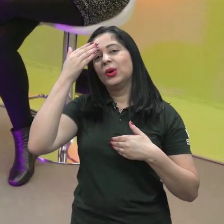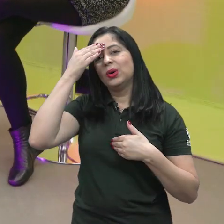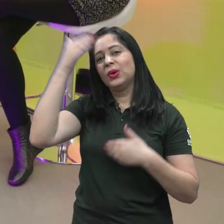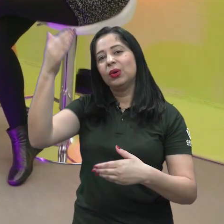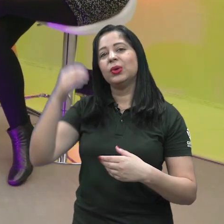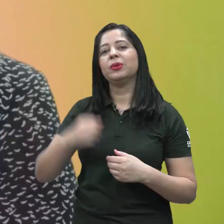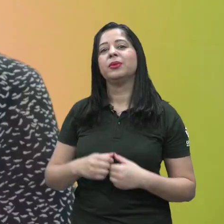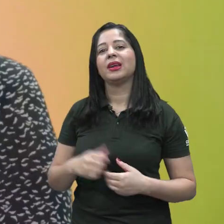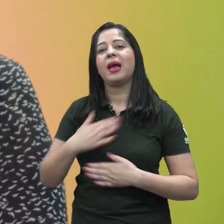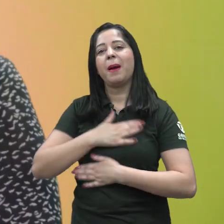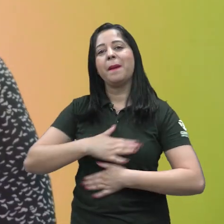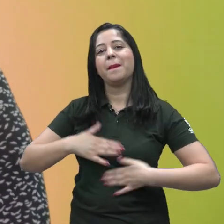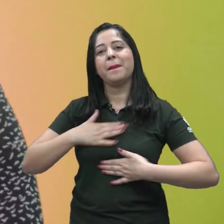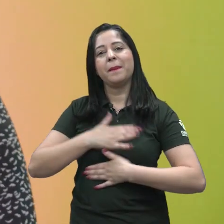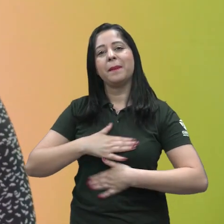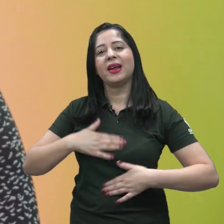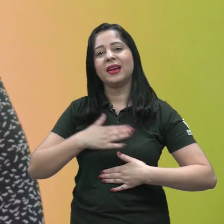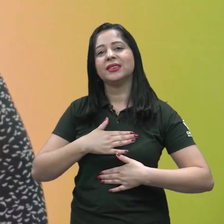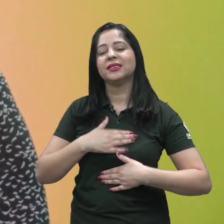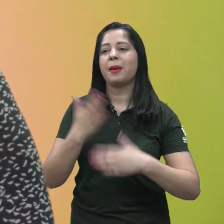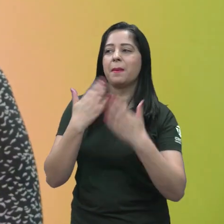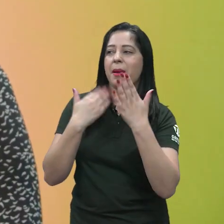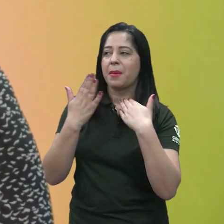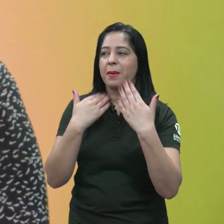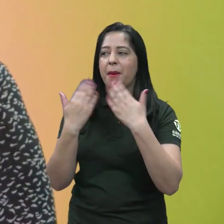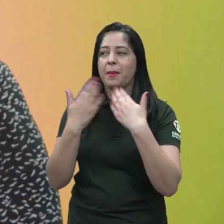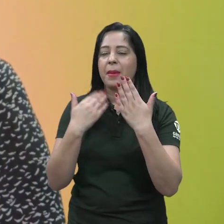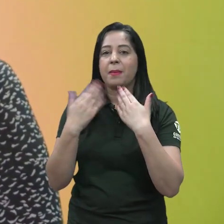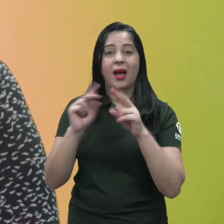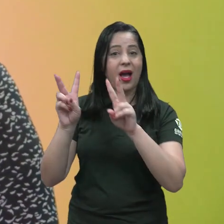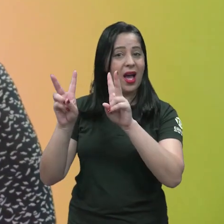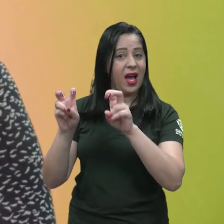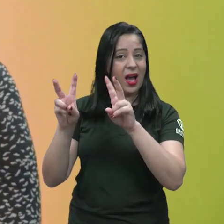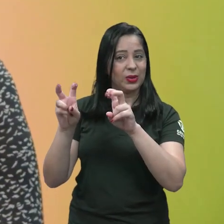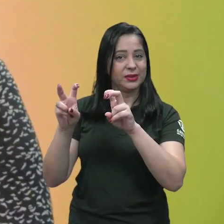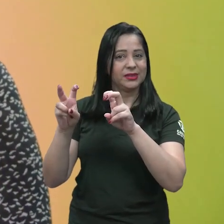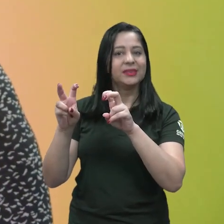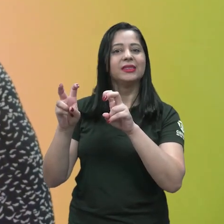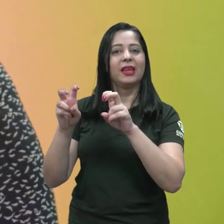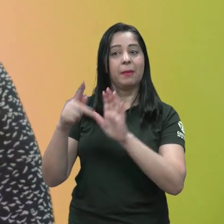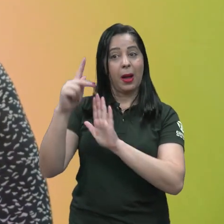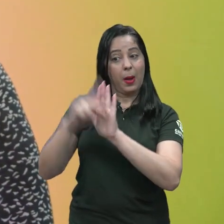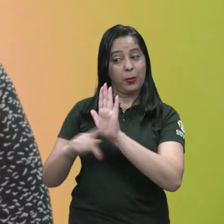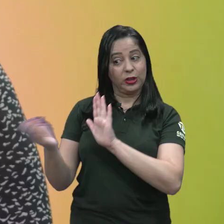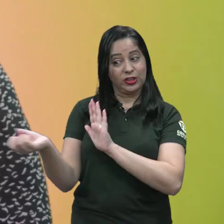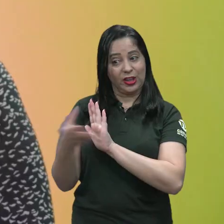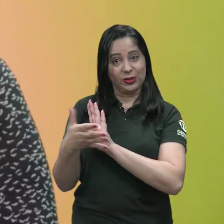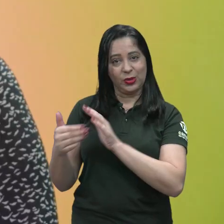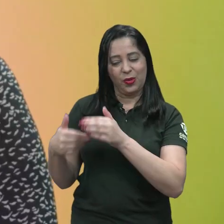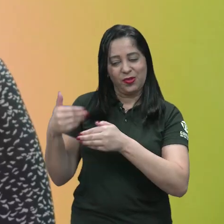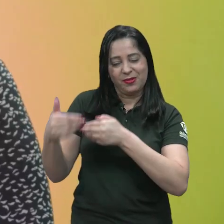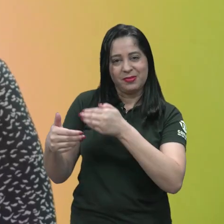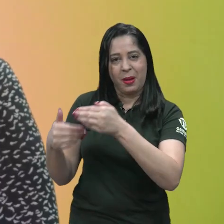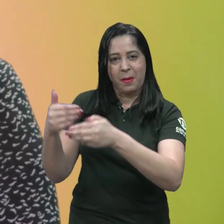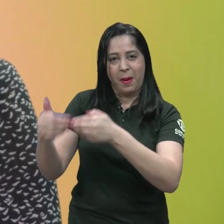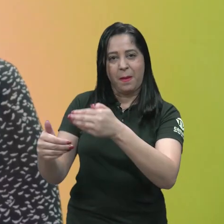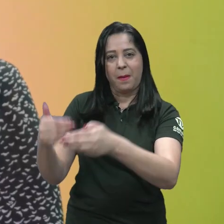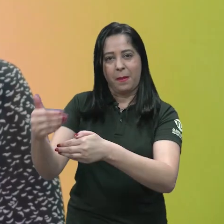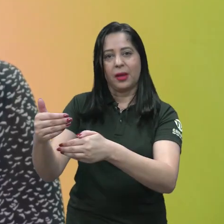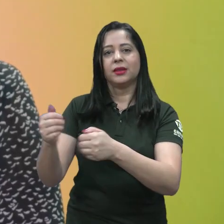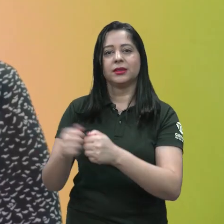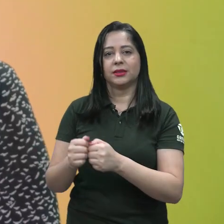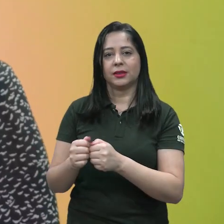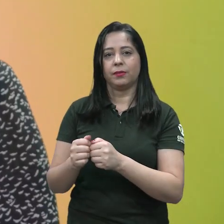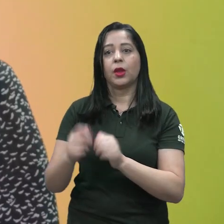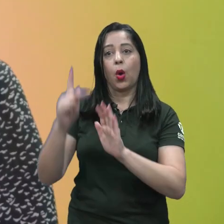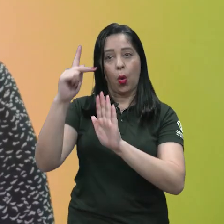obrigada, vai ser um prazer imenso falar novamente sobre os próximos passos aí desse projeto, que eu acho que ele é